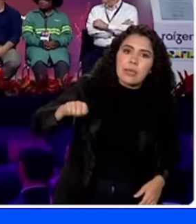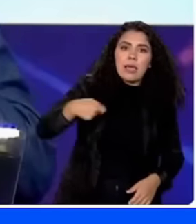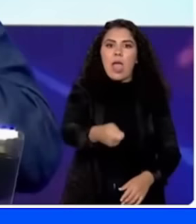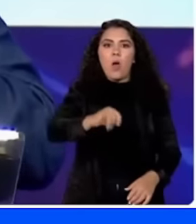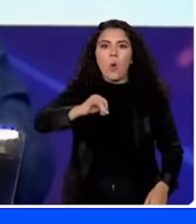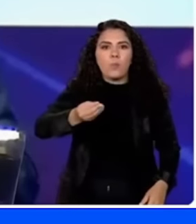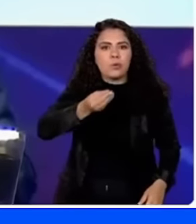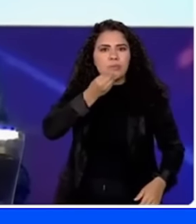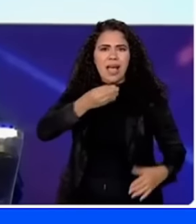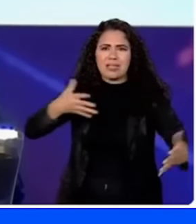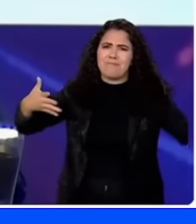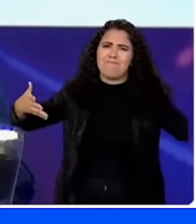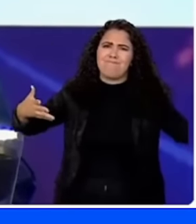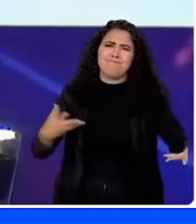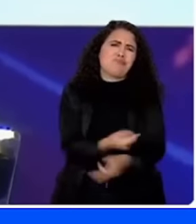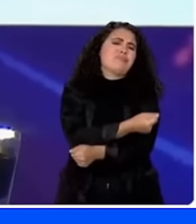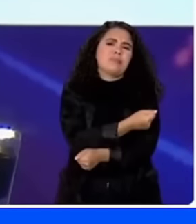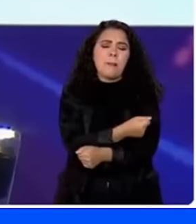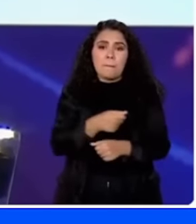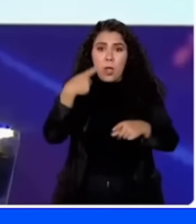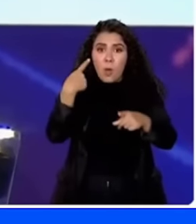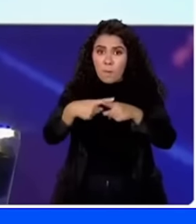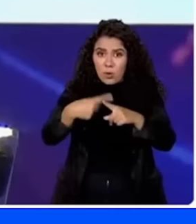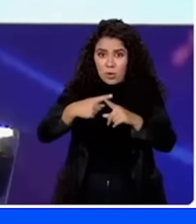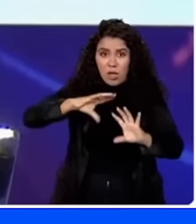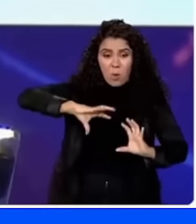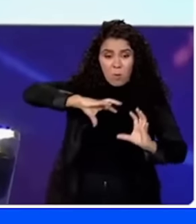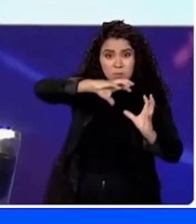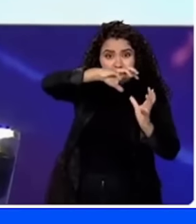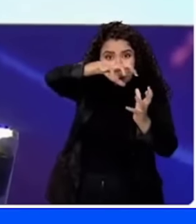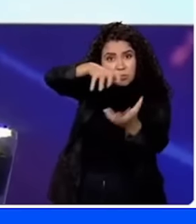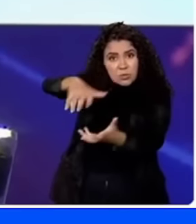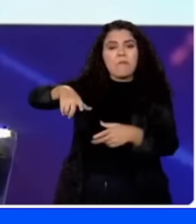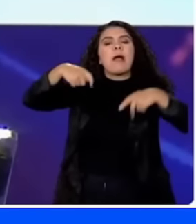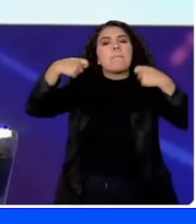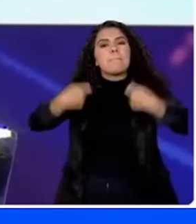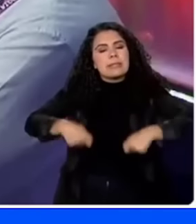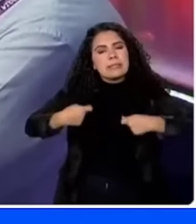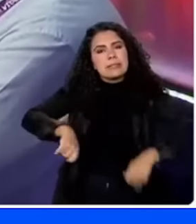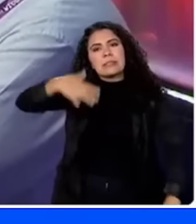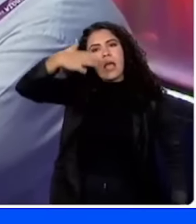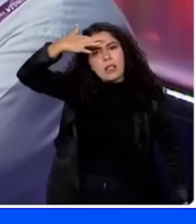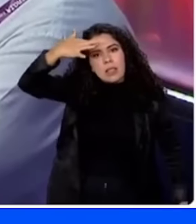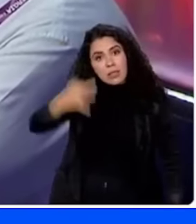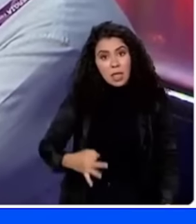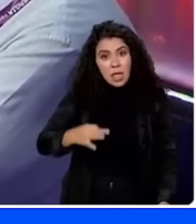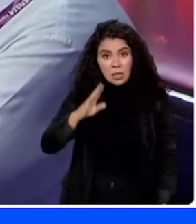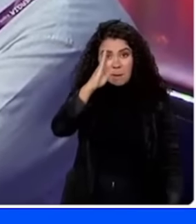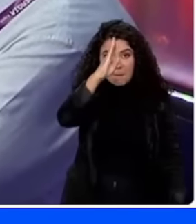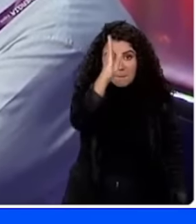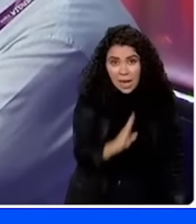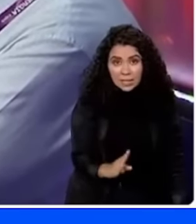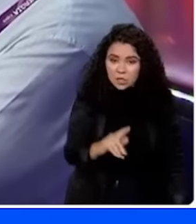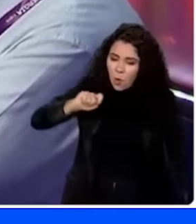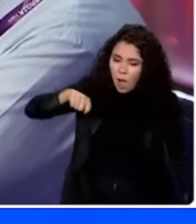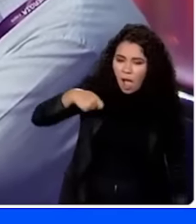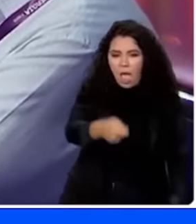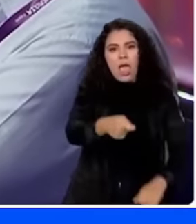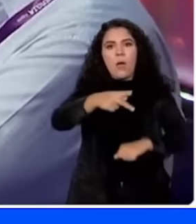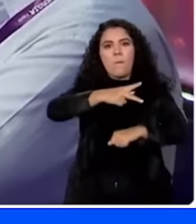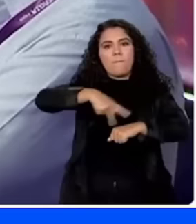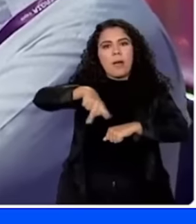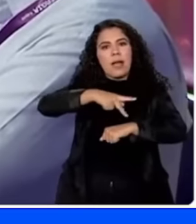oportunidade espetacular, porque o mundo vai ter que entender que o Brasil é o país